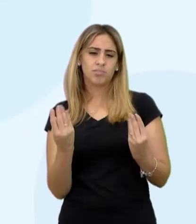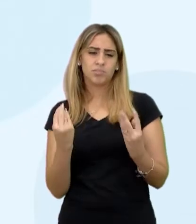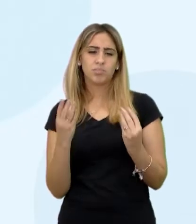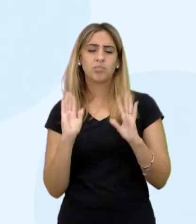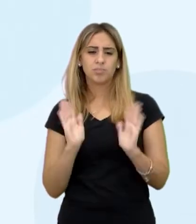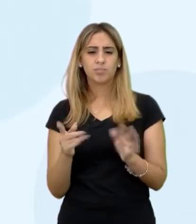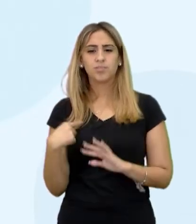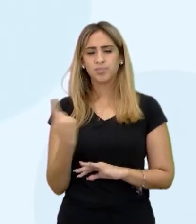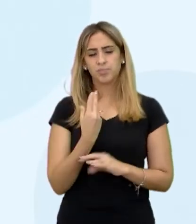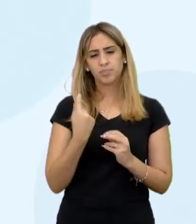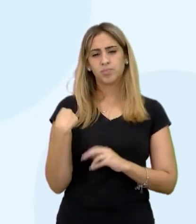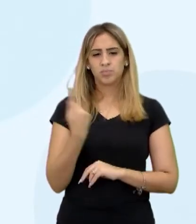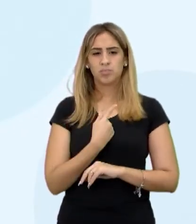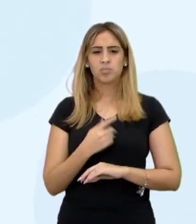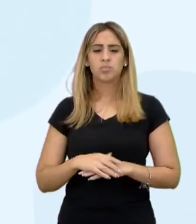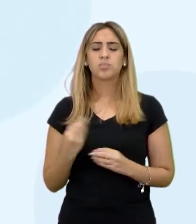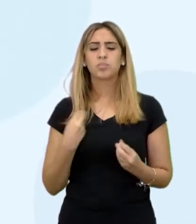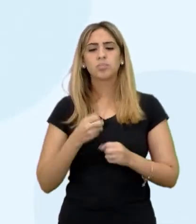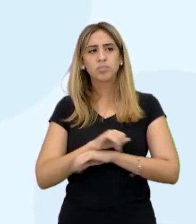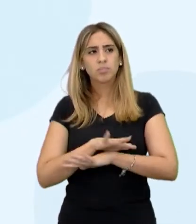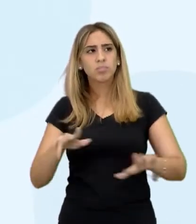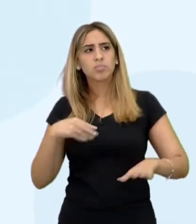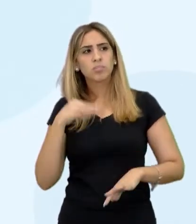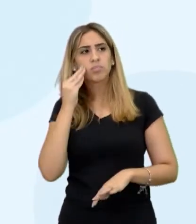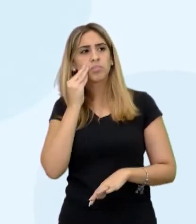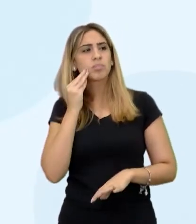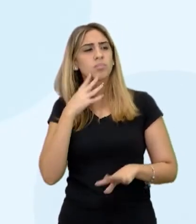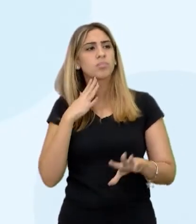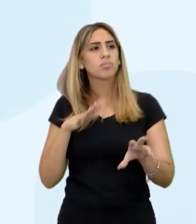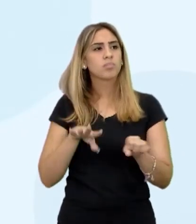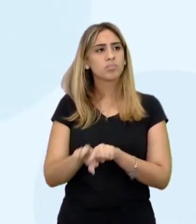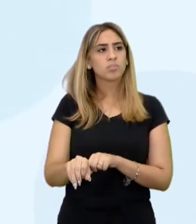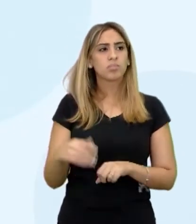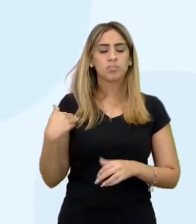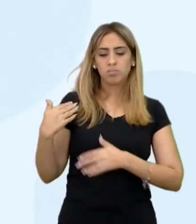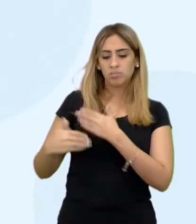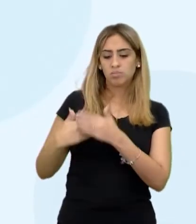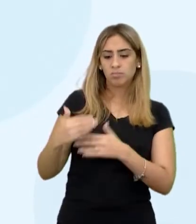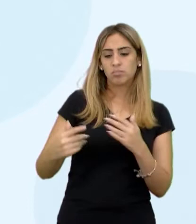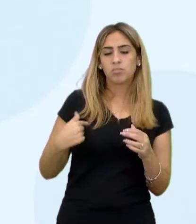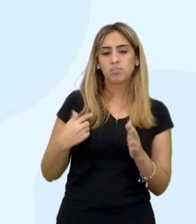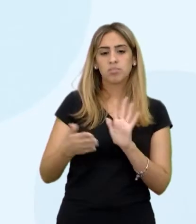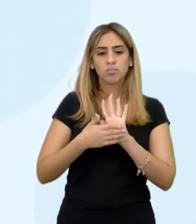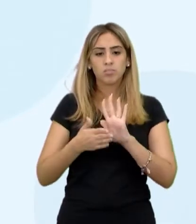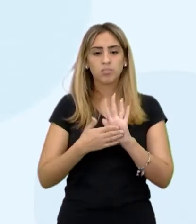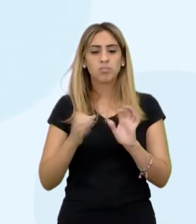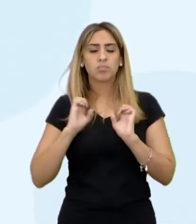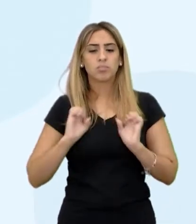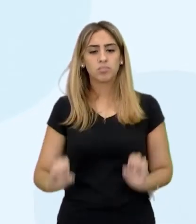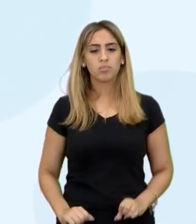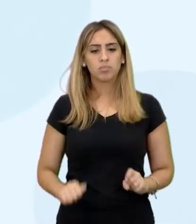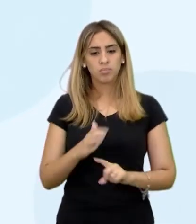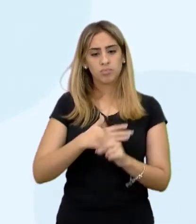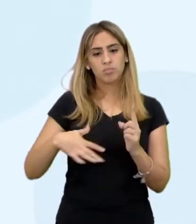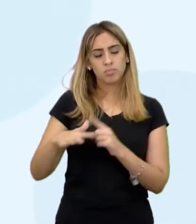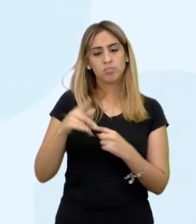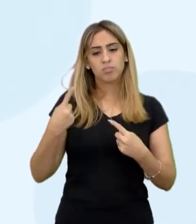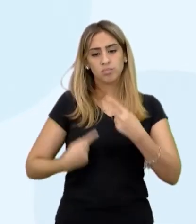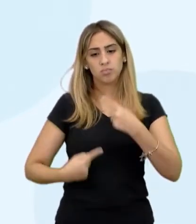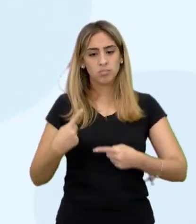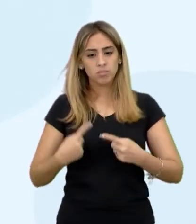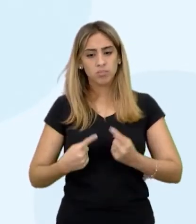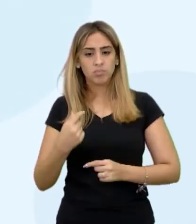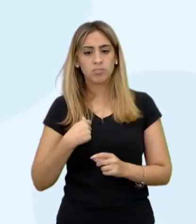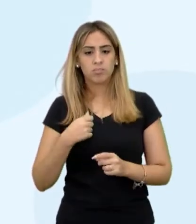muito nosso, né? E compartilhar uma experiência formativa em que se destacam atuação ética, social, política e